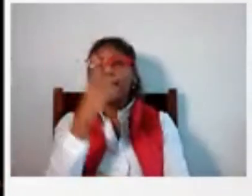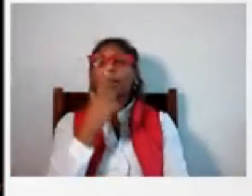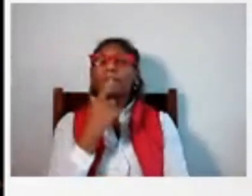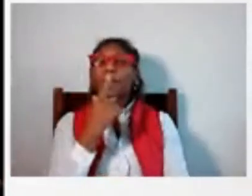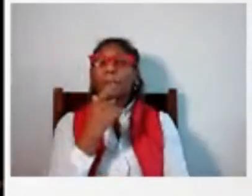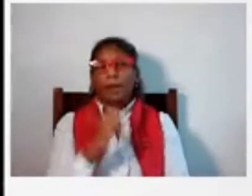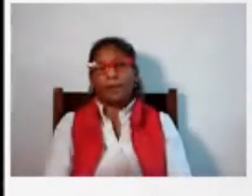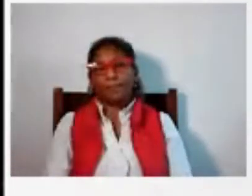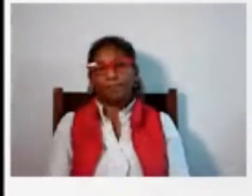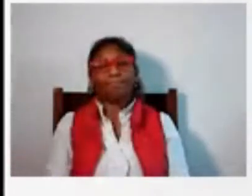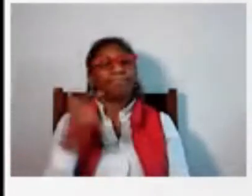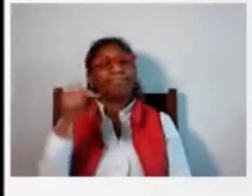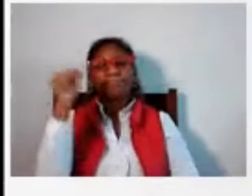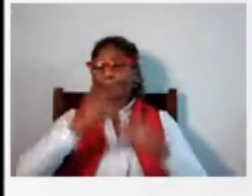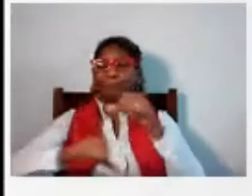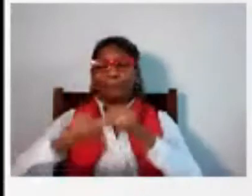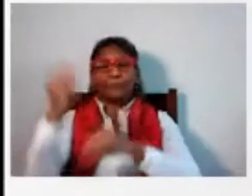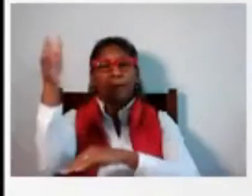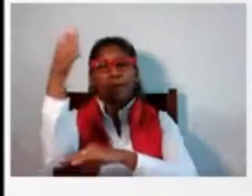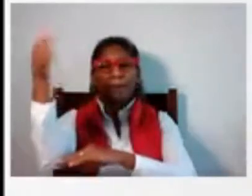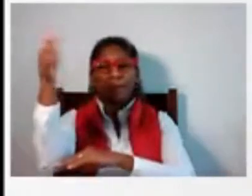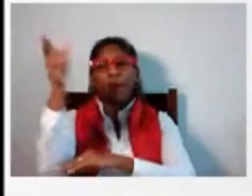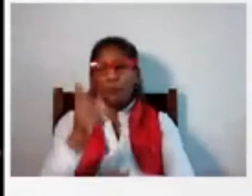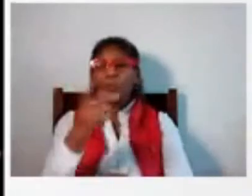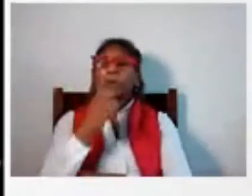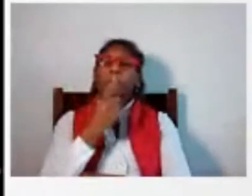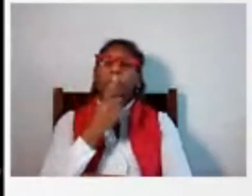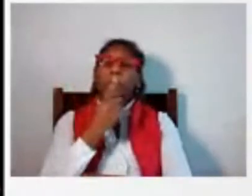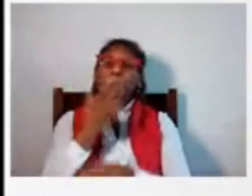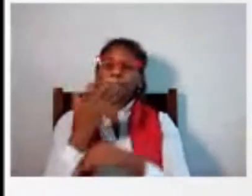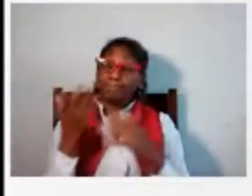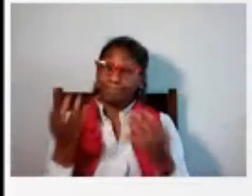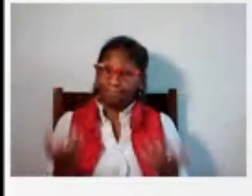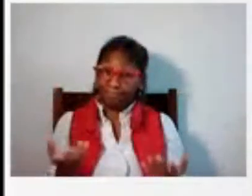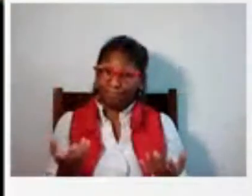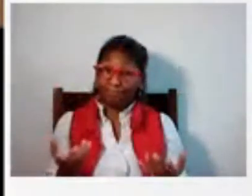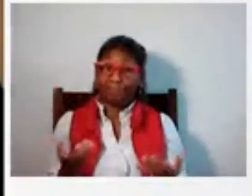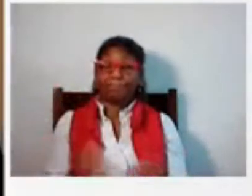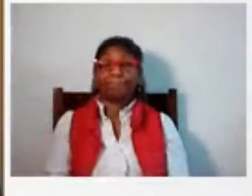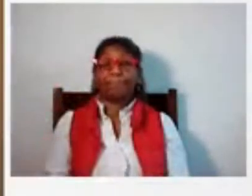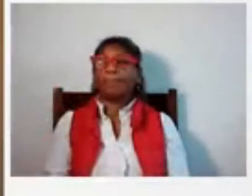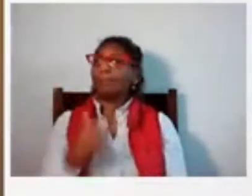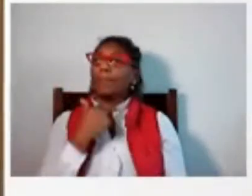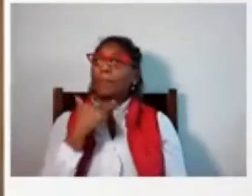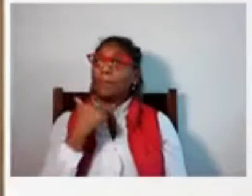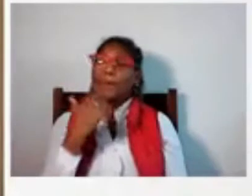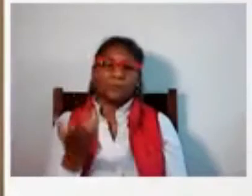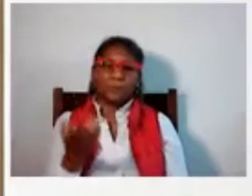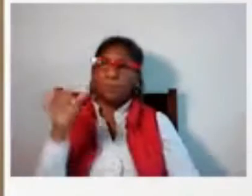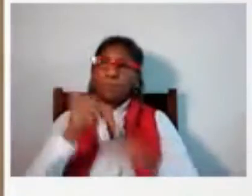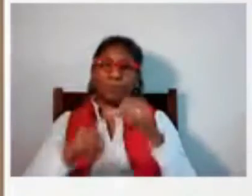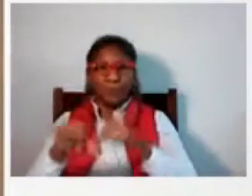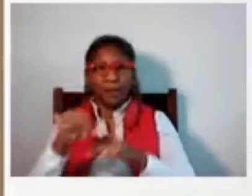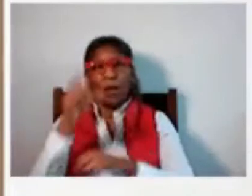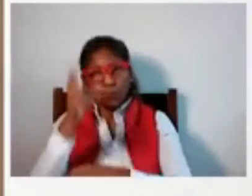a possibilidade de Uruguaiana deixar, a região de Uruguaiana, deixar a bandeira vermelha. Ela continua na